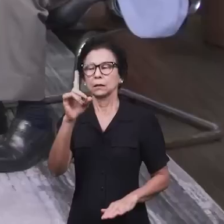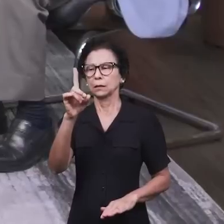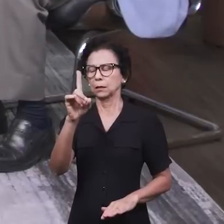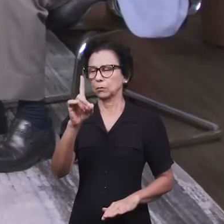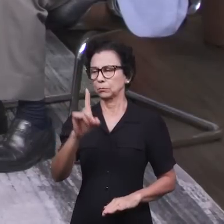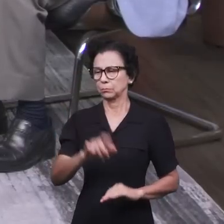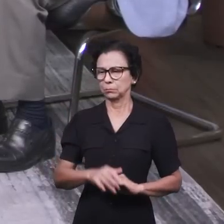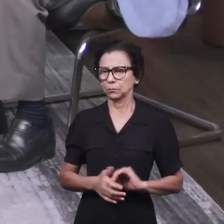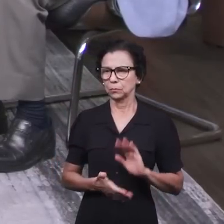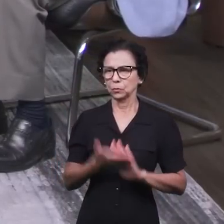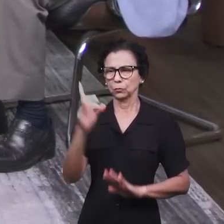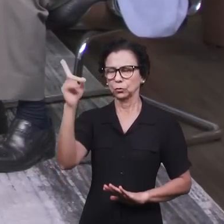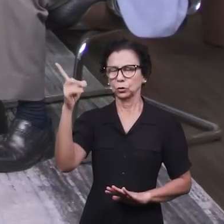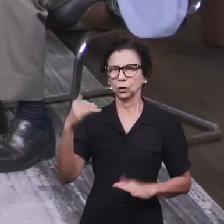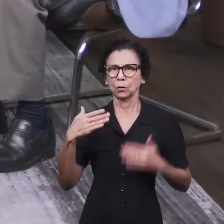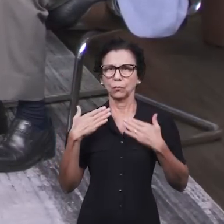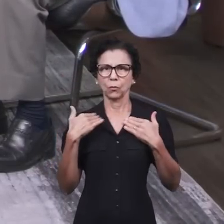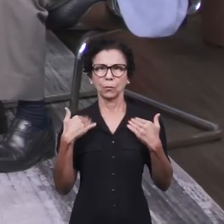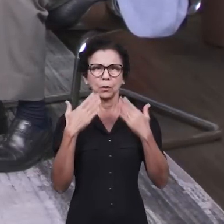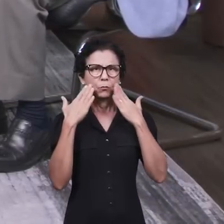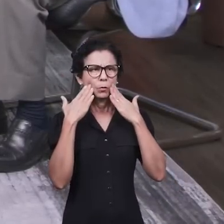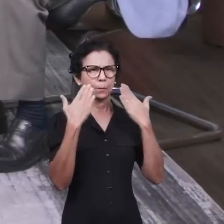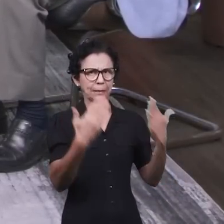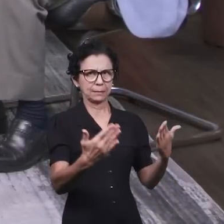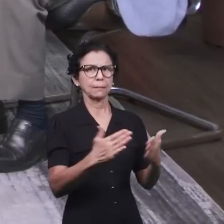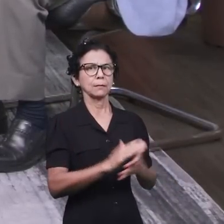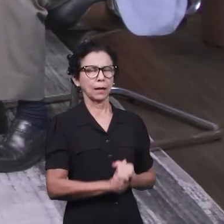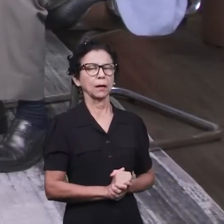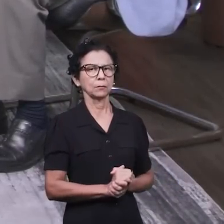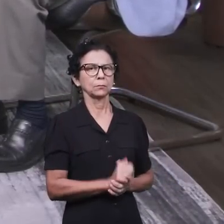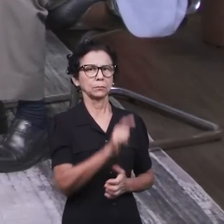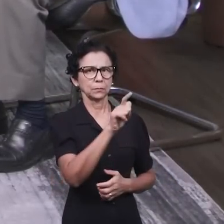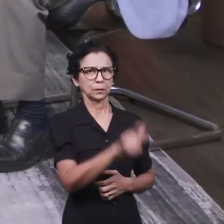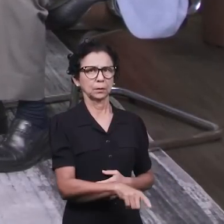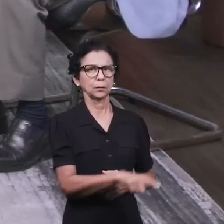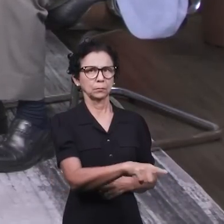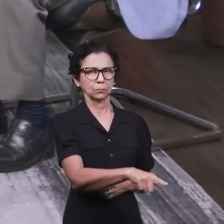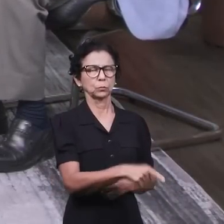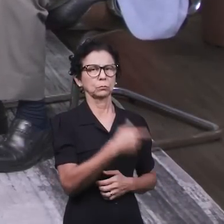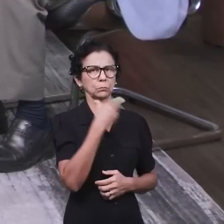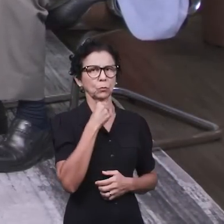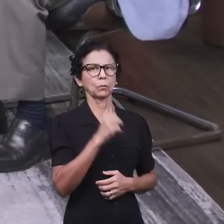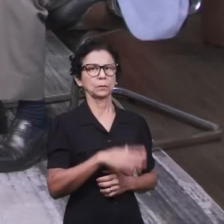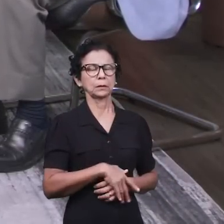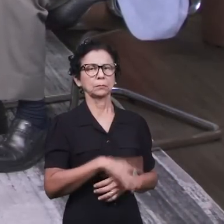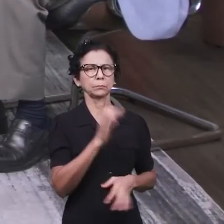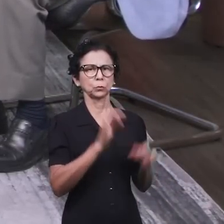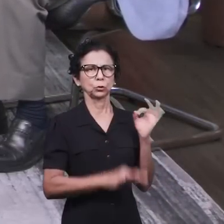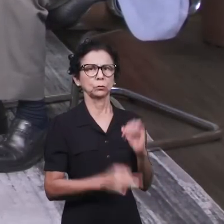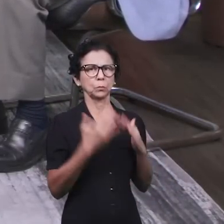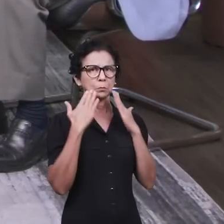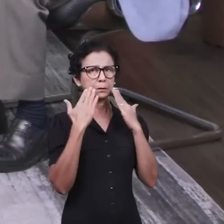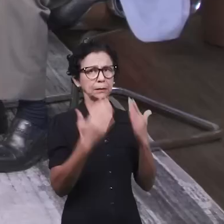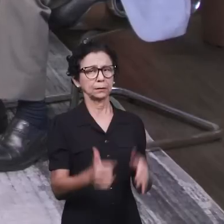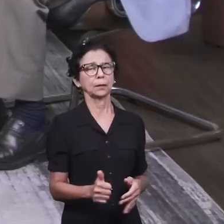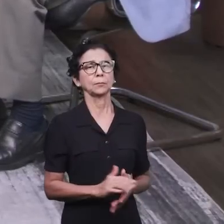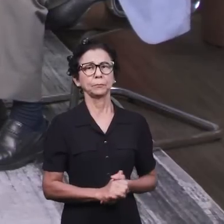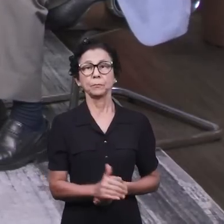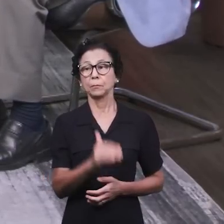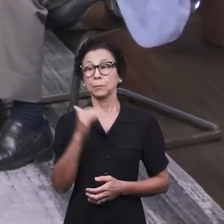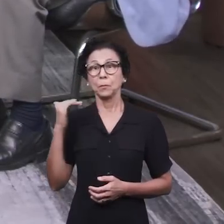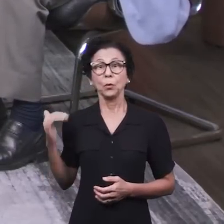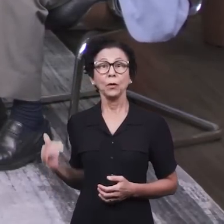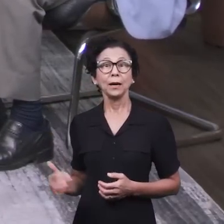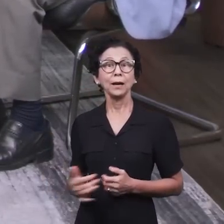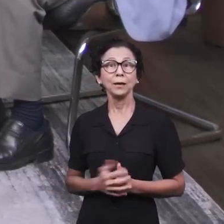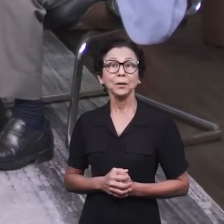ele disse, não, eu vou voltar, eu vou me entregar. Ele foi morto ali. E logo em seguida, Paulo, e por